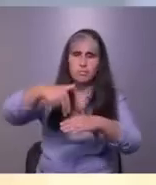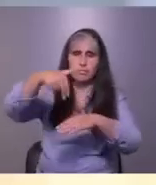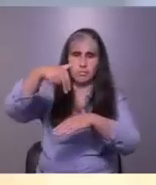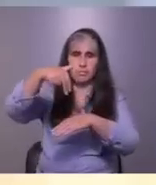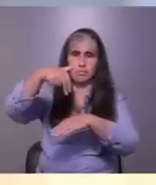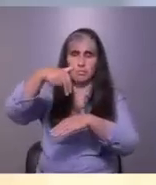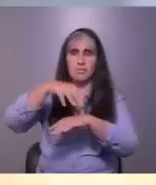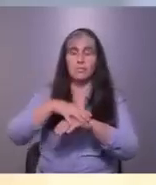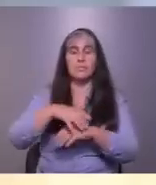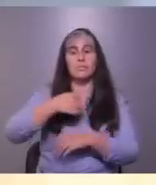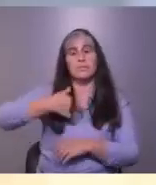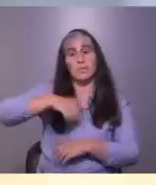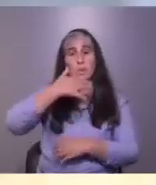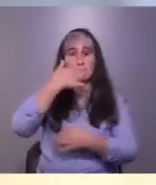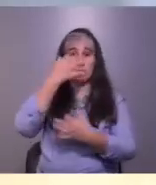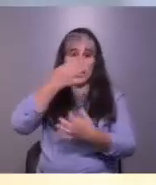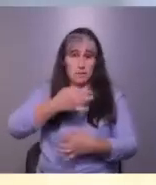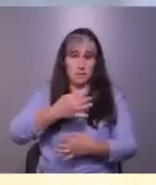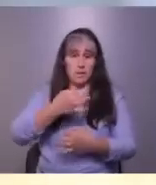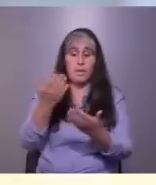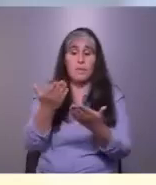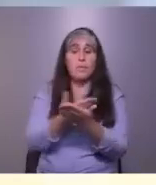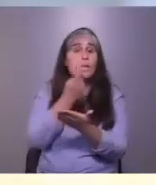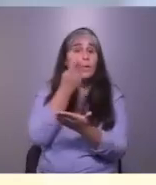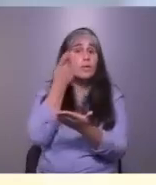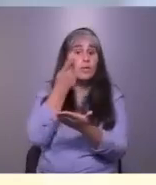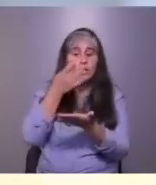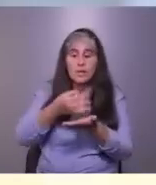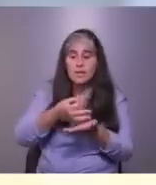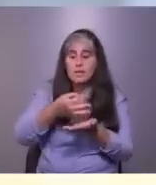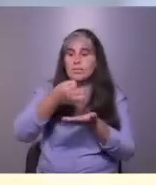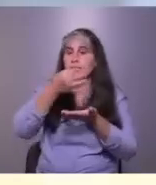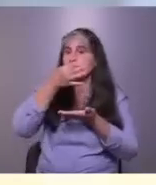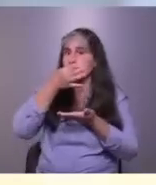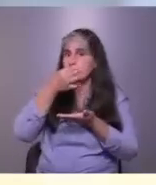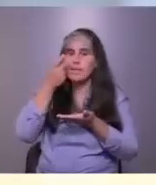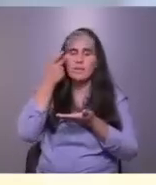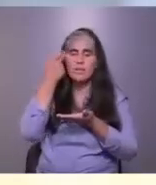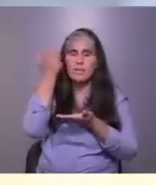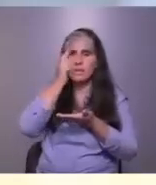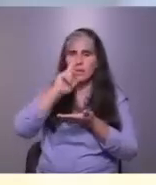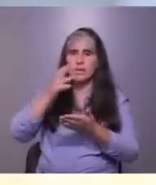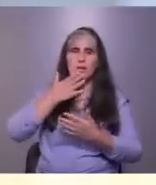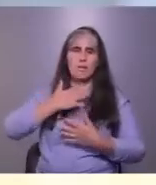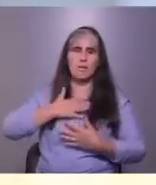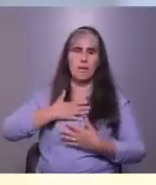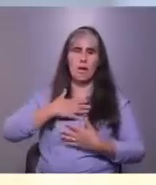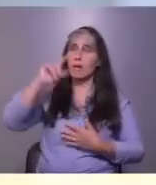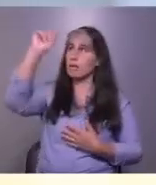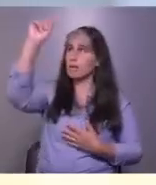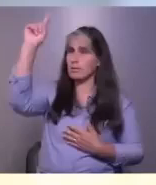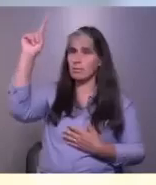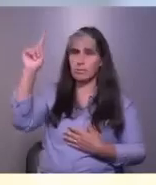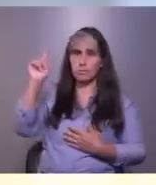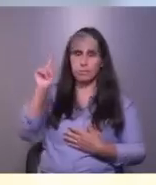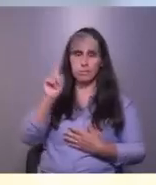Acreditamos que comungamos o pão da vida eterna, o pão vivo que desceu do céu,